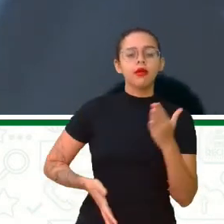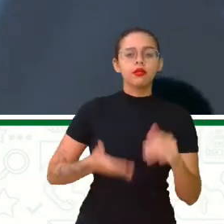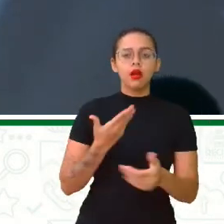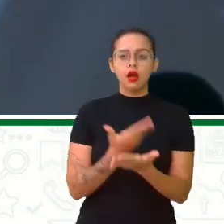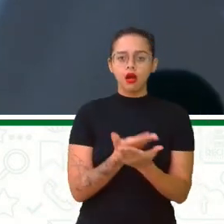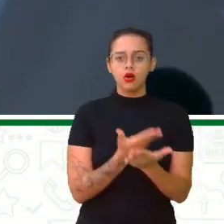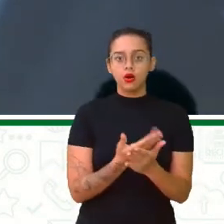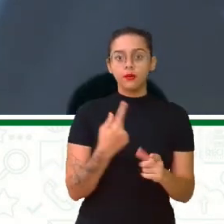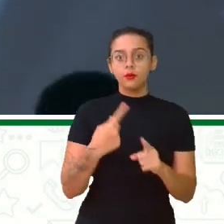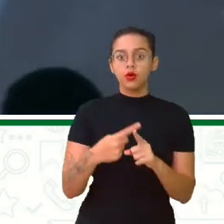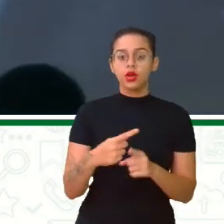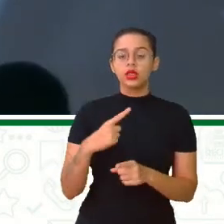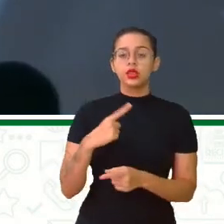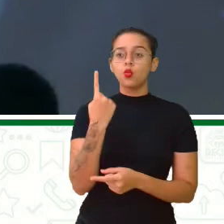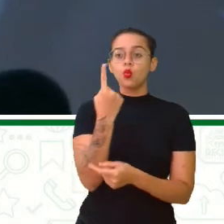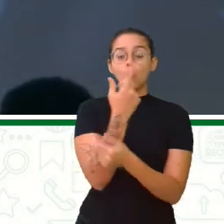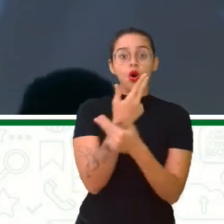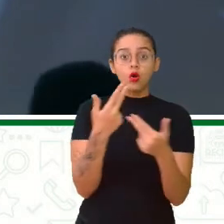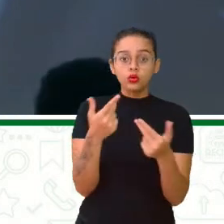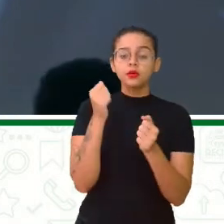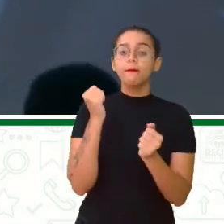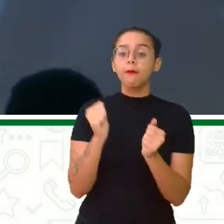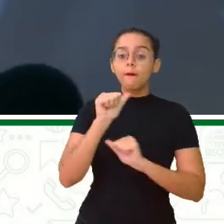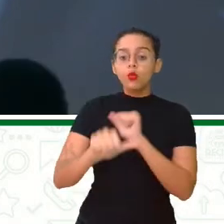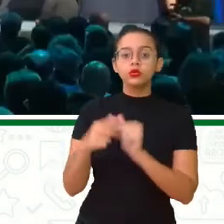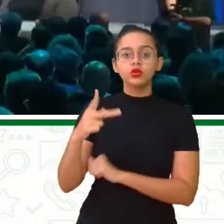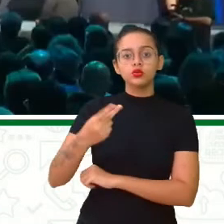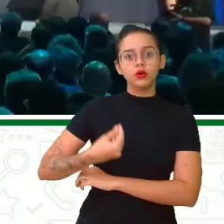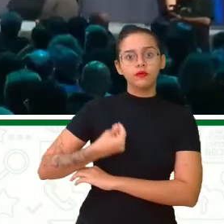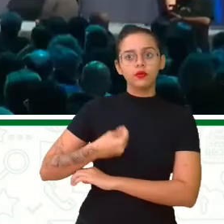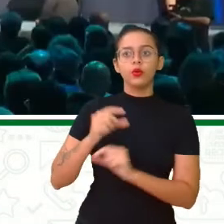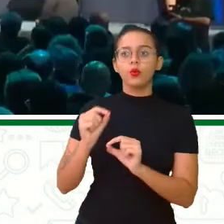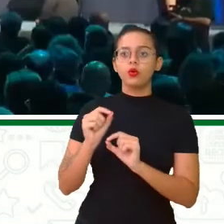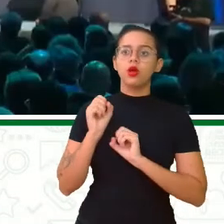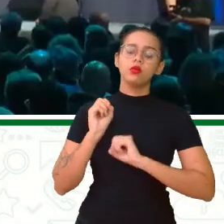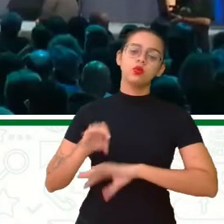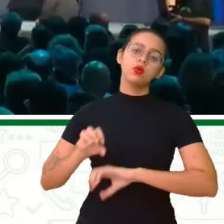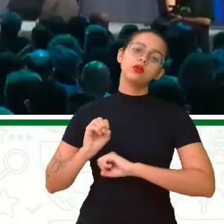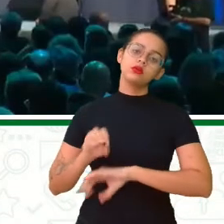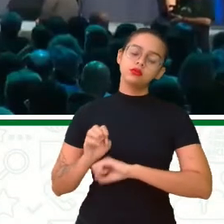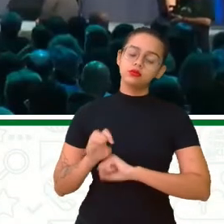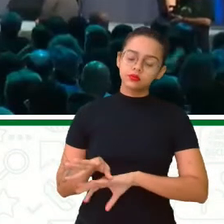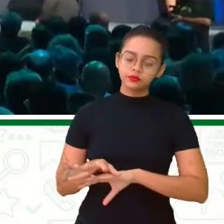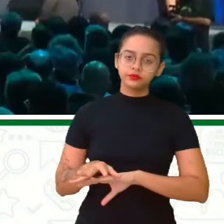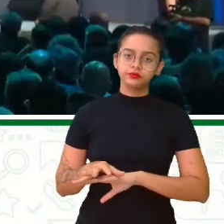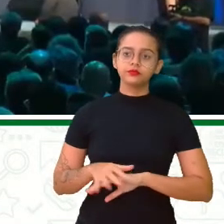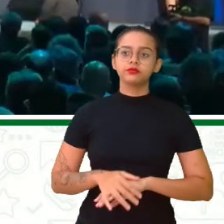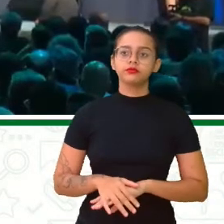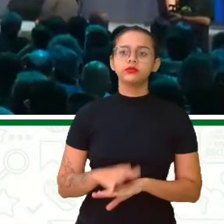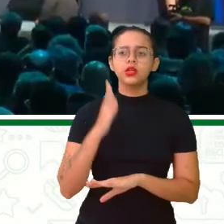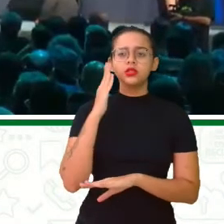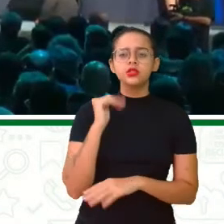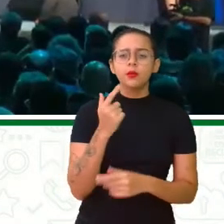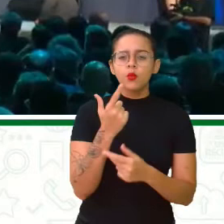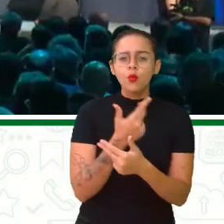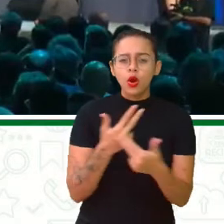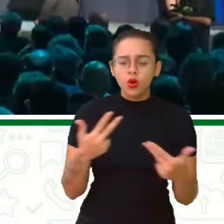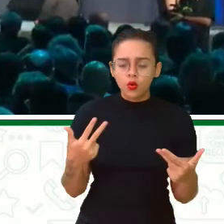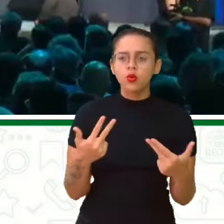tem uma coisa que pode mudar a sua vida, é a educação. E sabe uma coisa, gente?